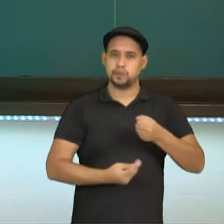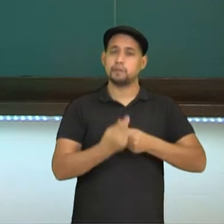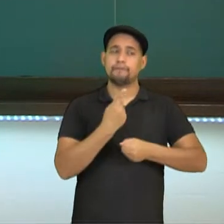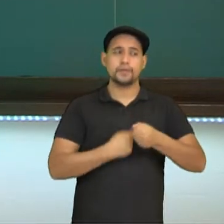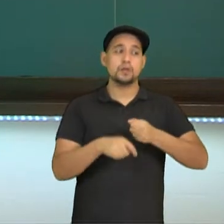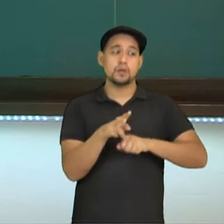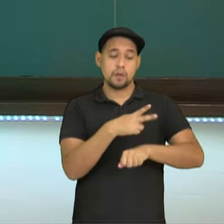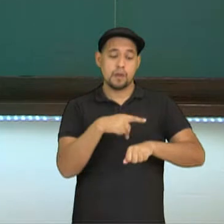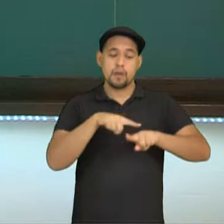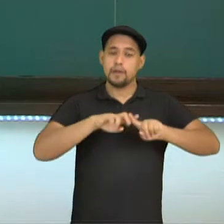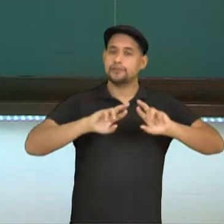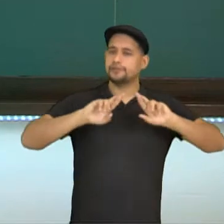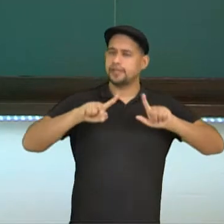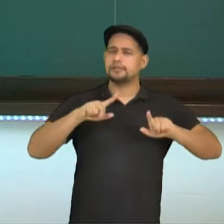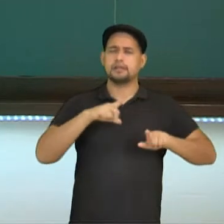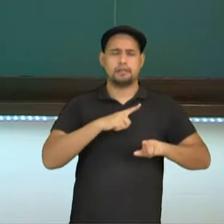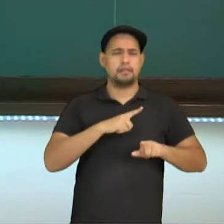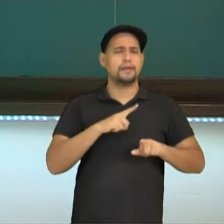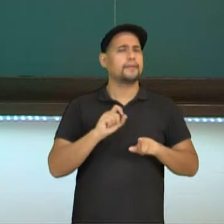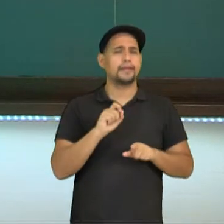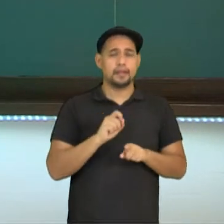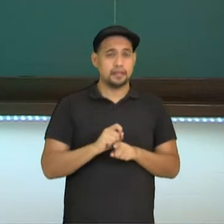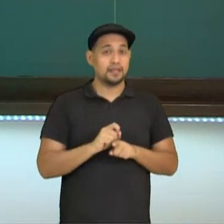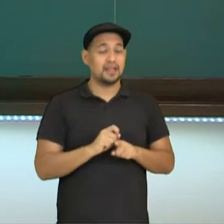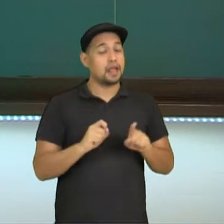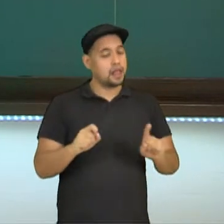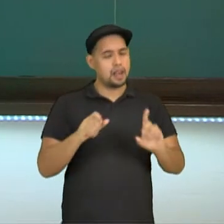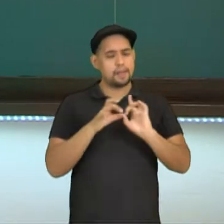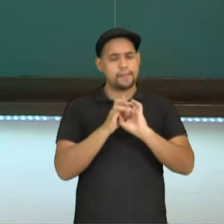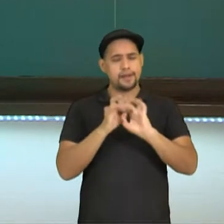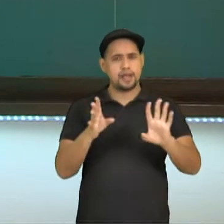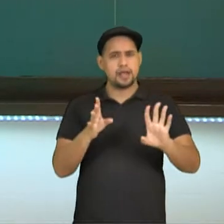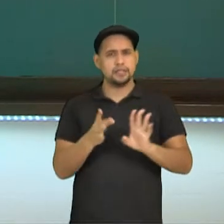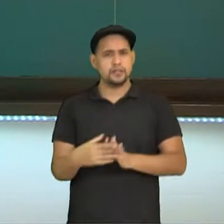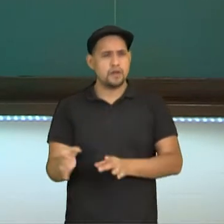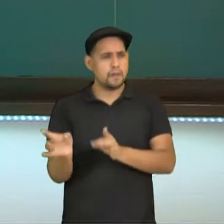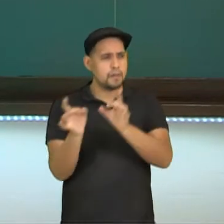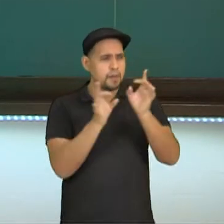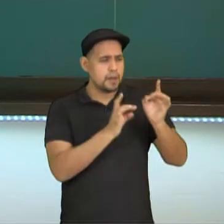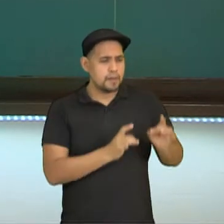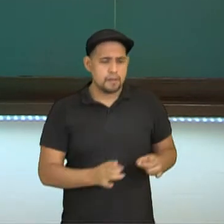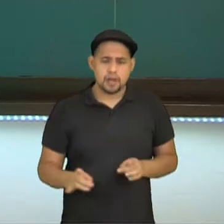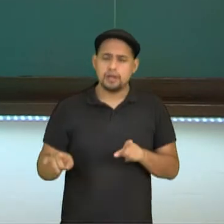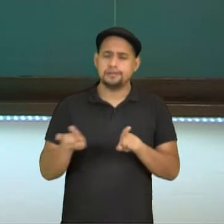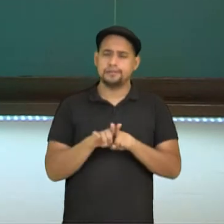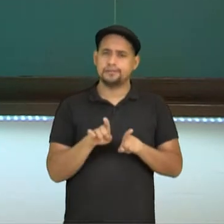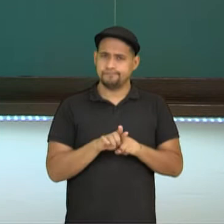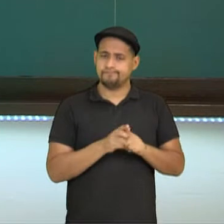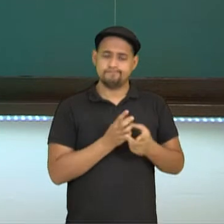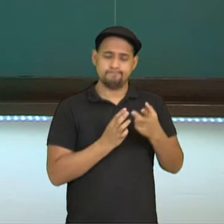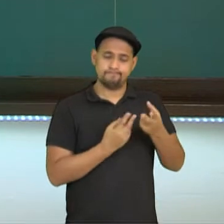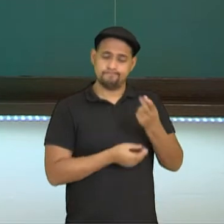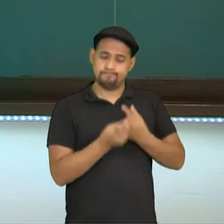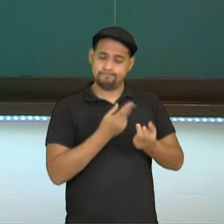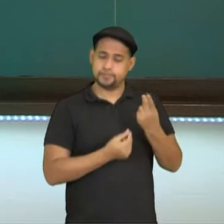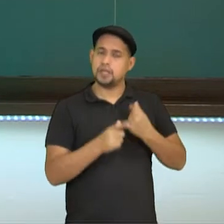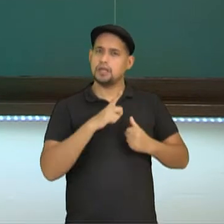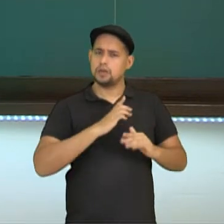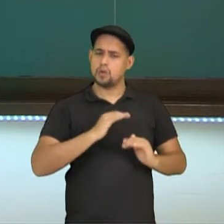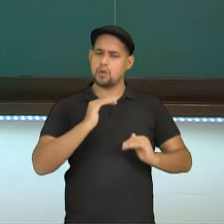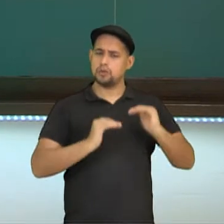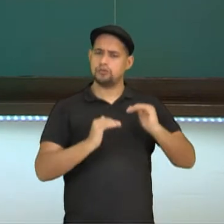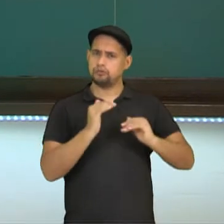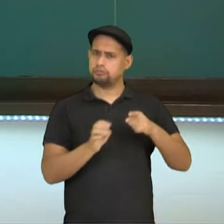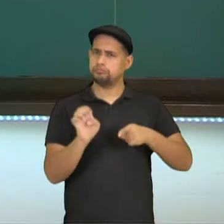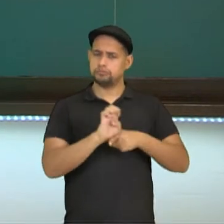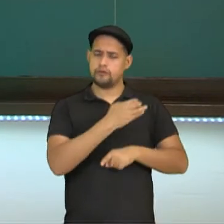Então as diferenças básicas aí que você tem é uma maior liberdade econômica no lado capitalista, um maior controle estatal